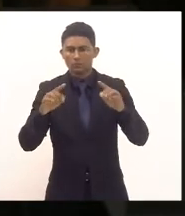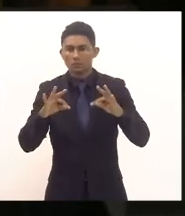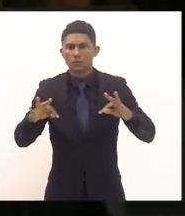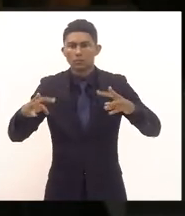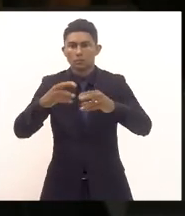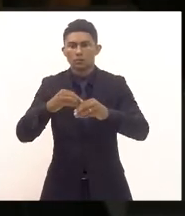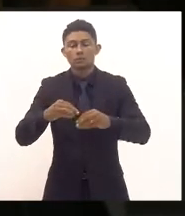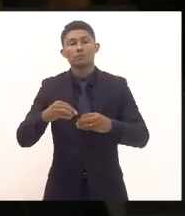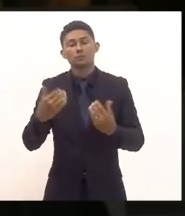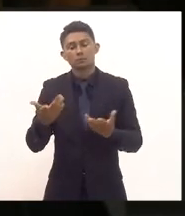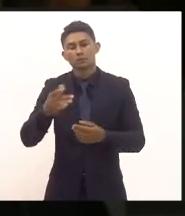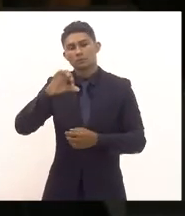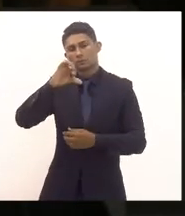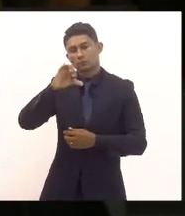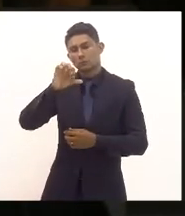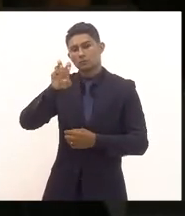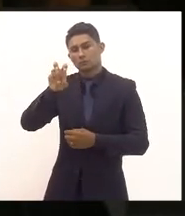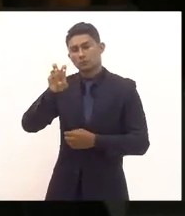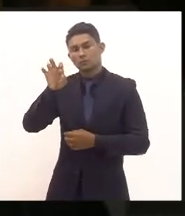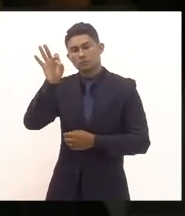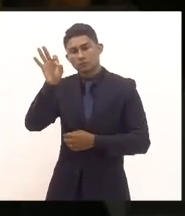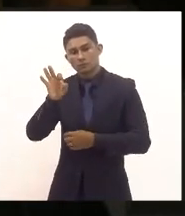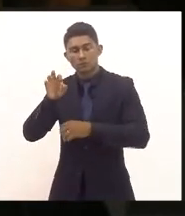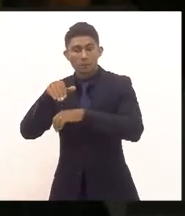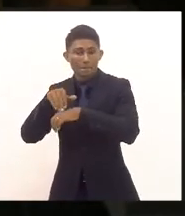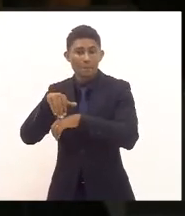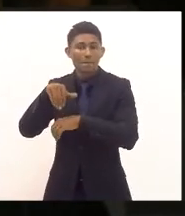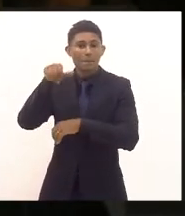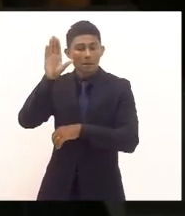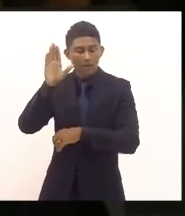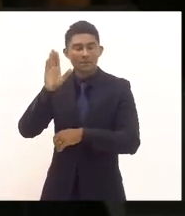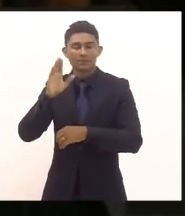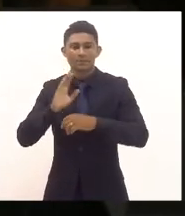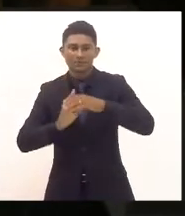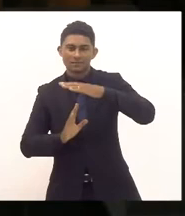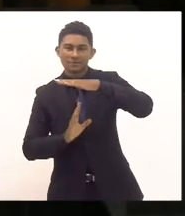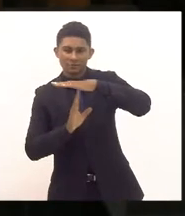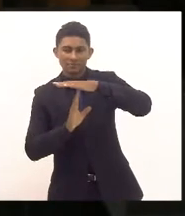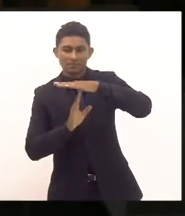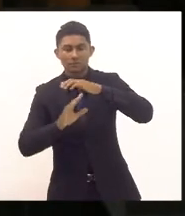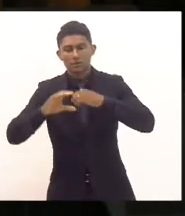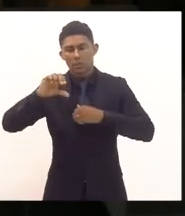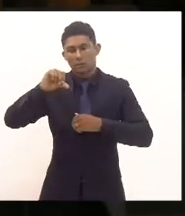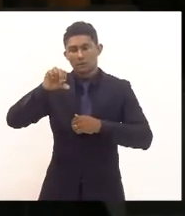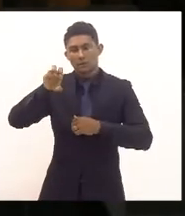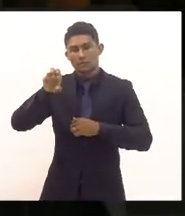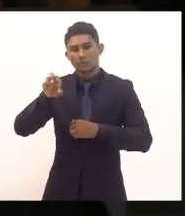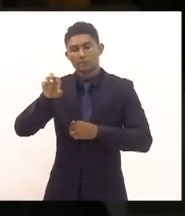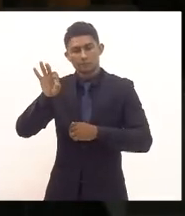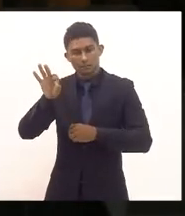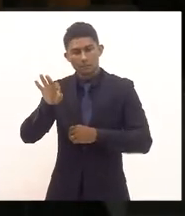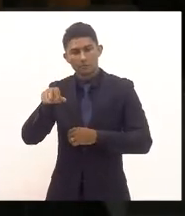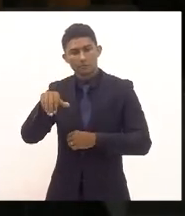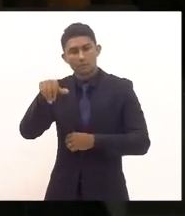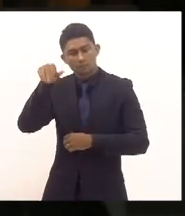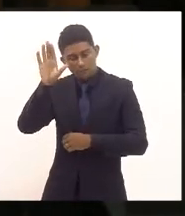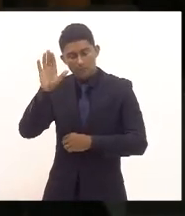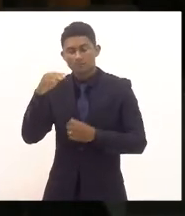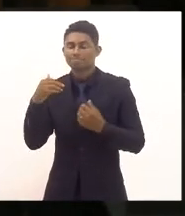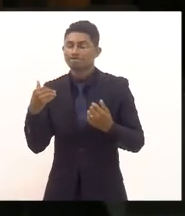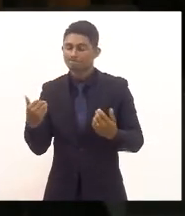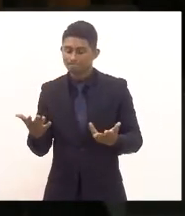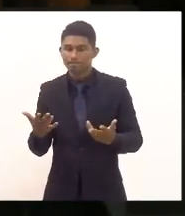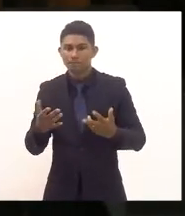a noventa e cinco porcento do limite conferido ao poder judiciário Isto é a noventa e cinco